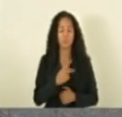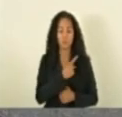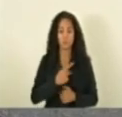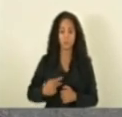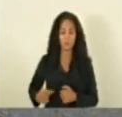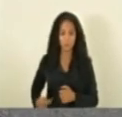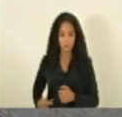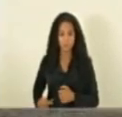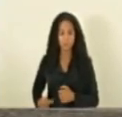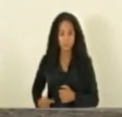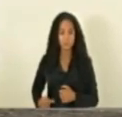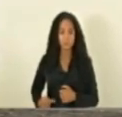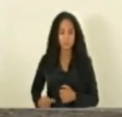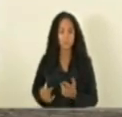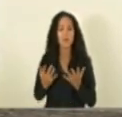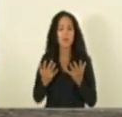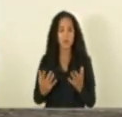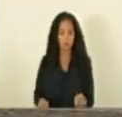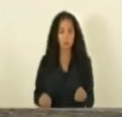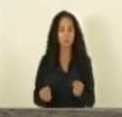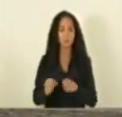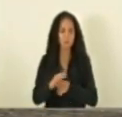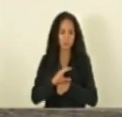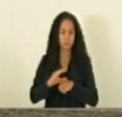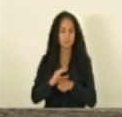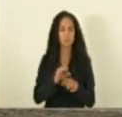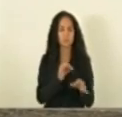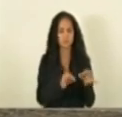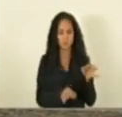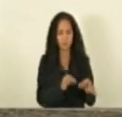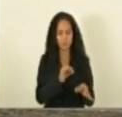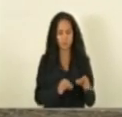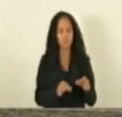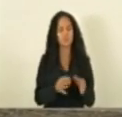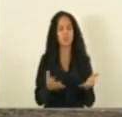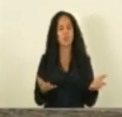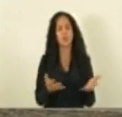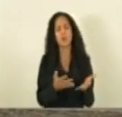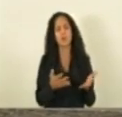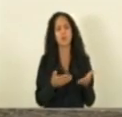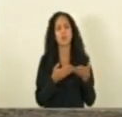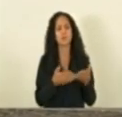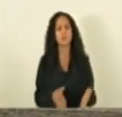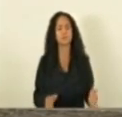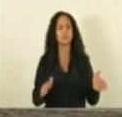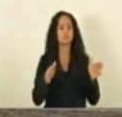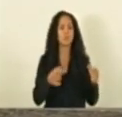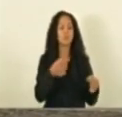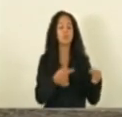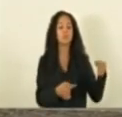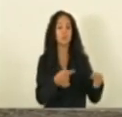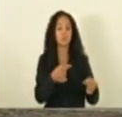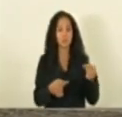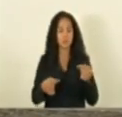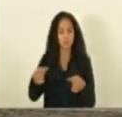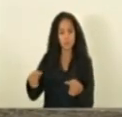Presidente, assumindo então aqui a Comissão de Justiça, vou colocar a matéria em